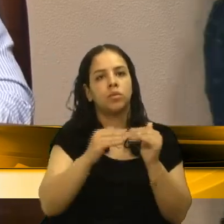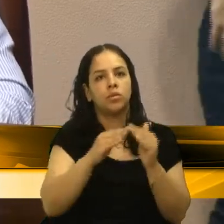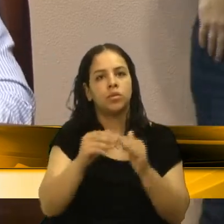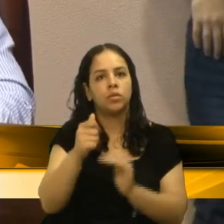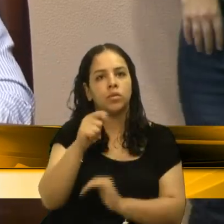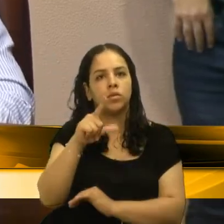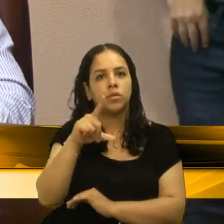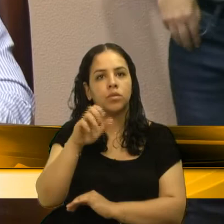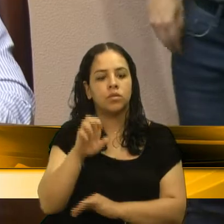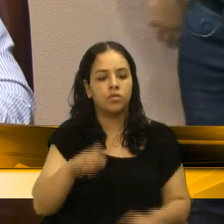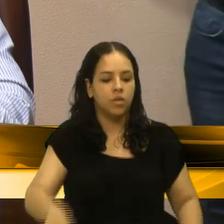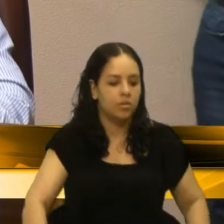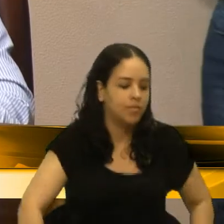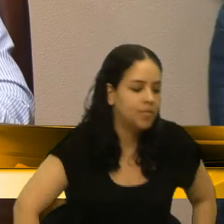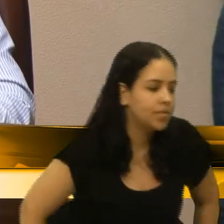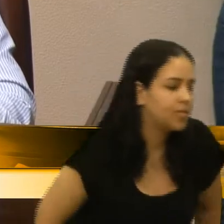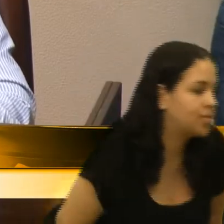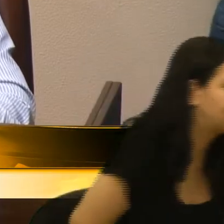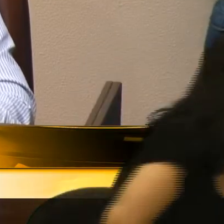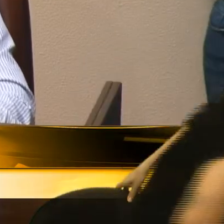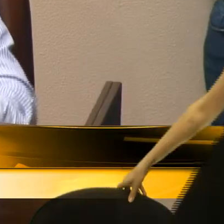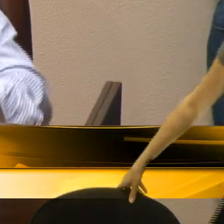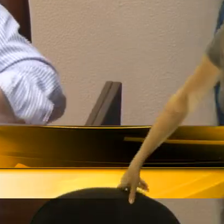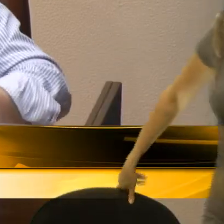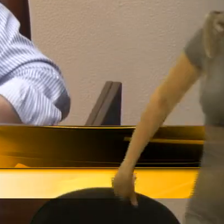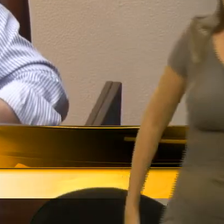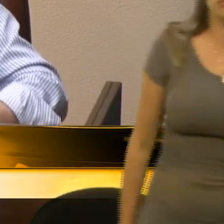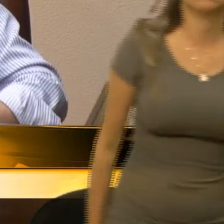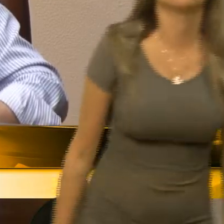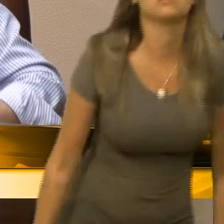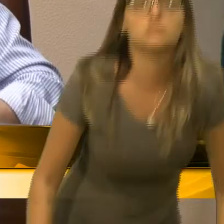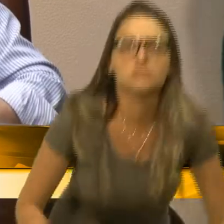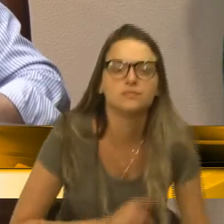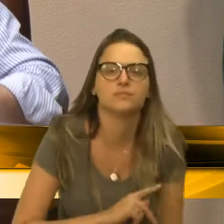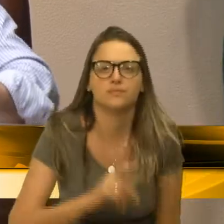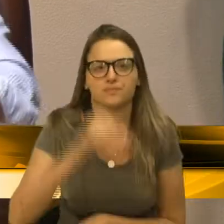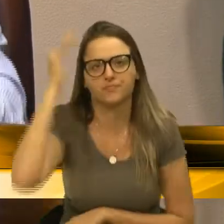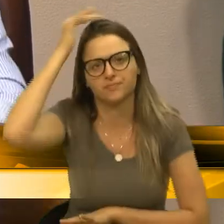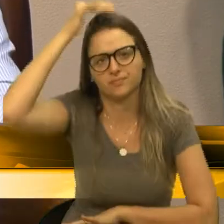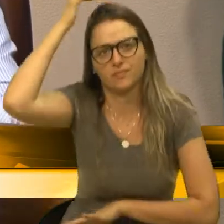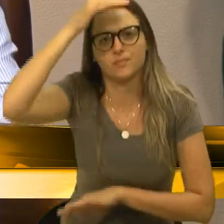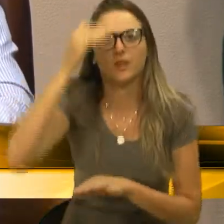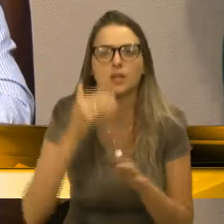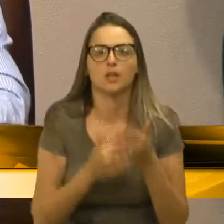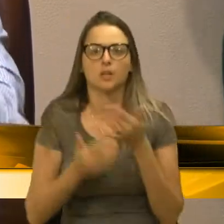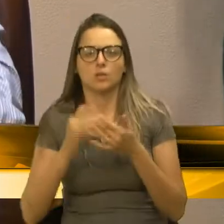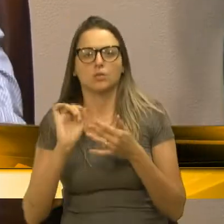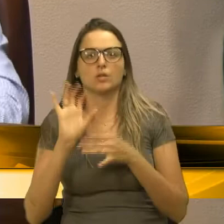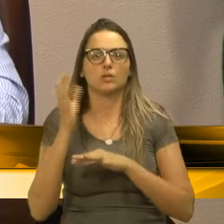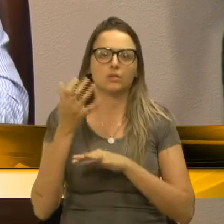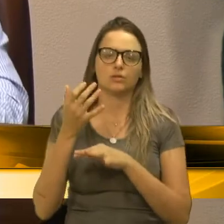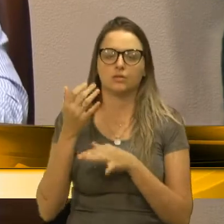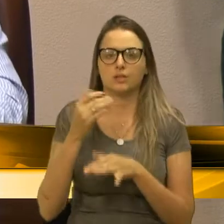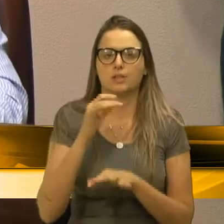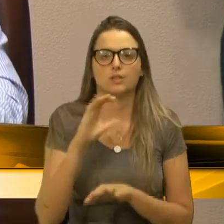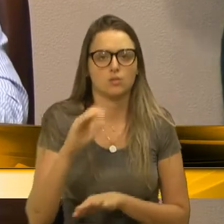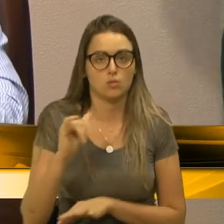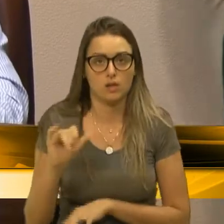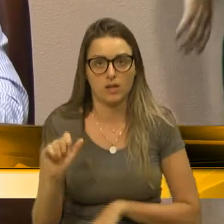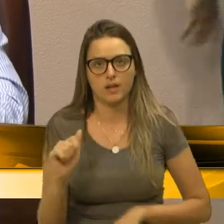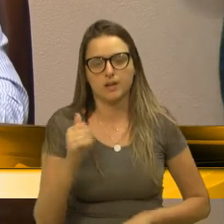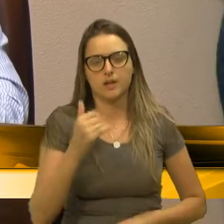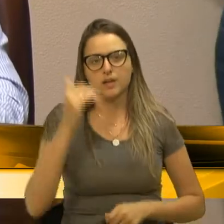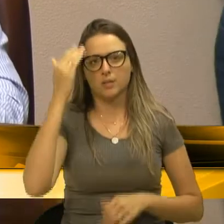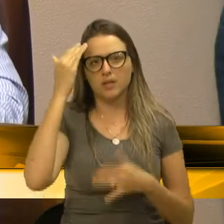eu defiro o pedido, então. Obrigado, podemos seguir. Presidente Tomé, eu gostaria que o prosseguimento da doutora Cássia. Obrigado. Vamos prosseguir, então,